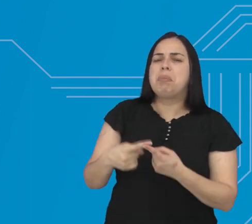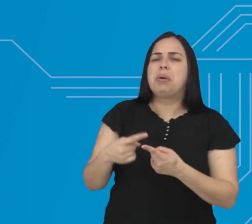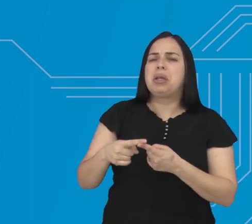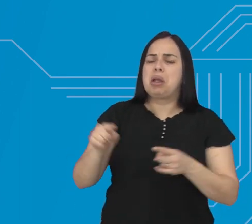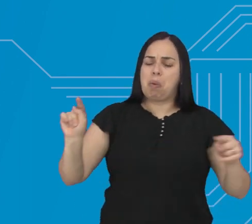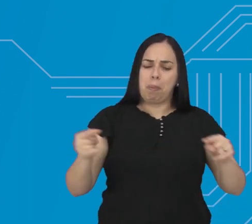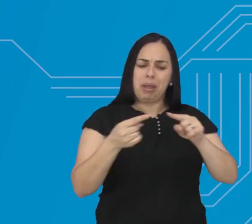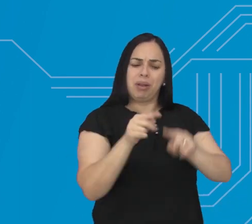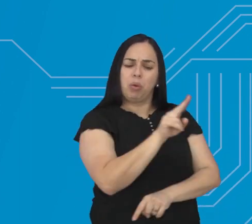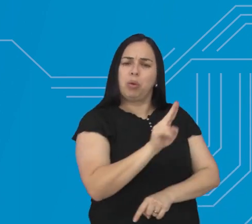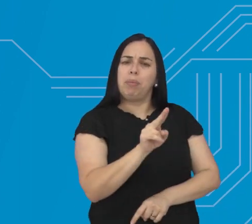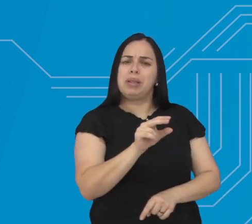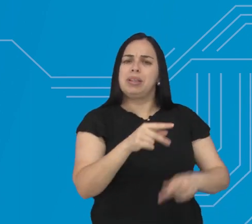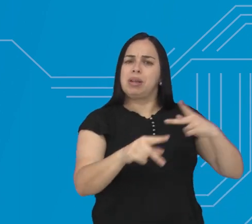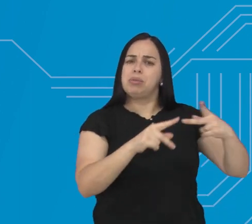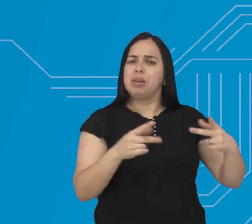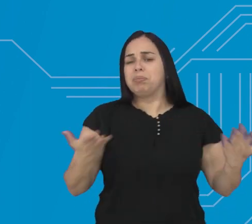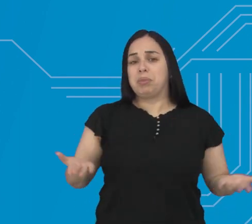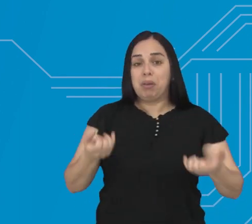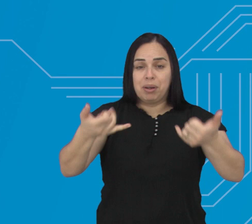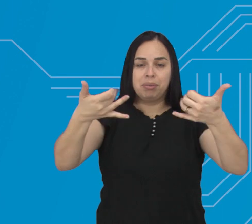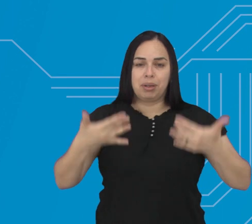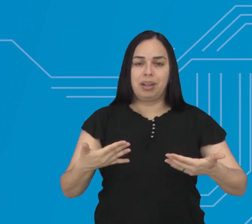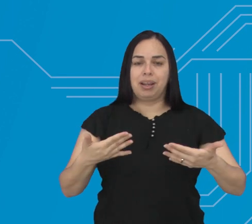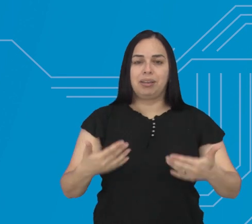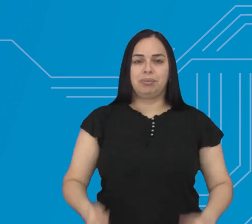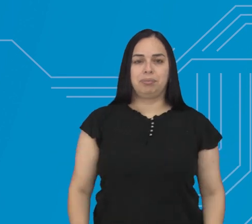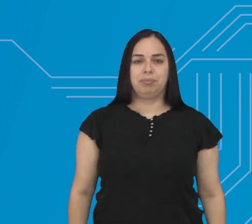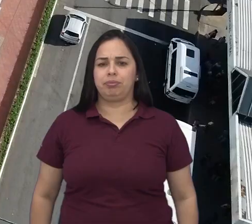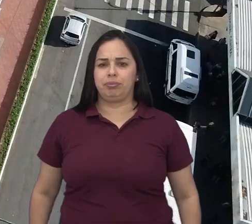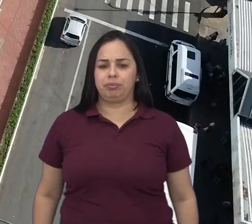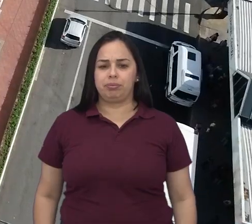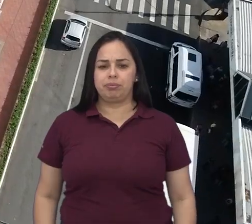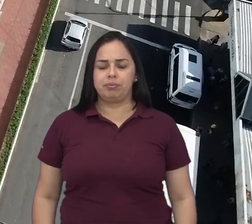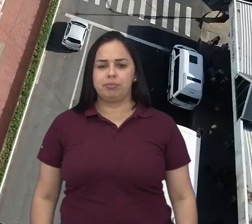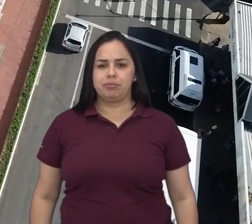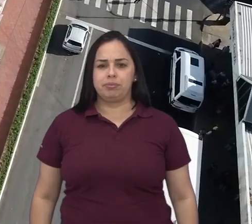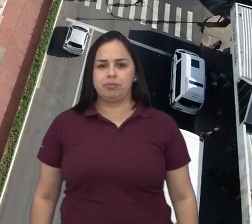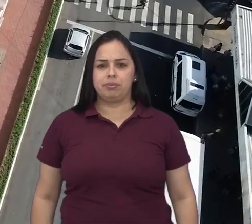dá nome para a nossa cidade? A gente conta melhor essa história agora.